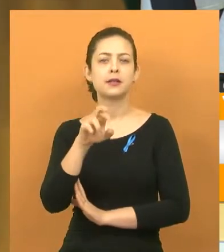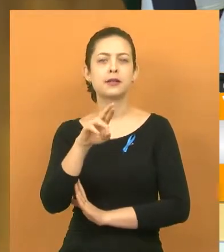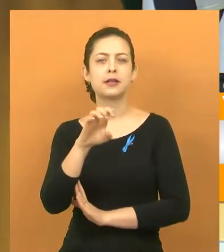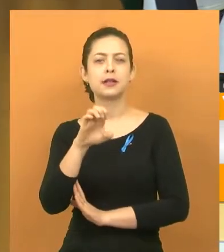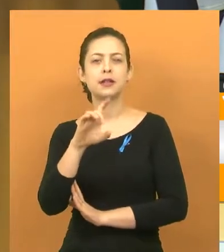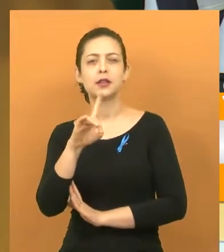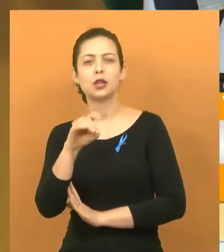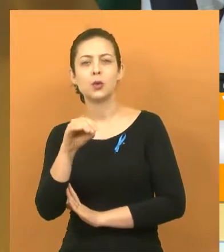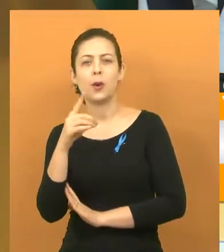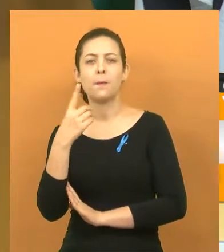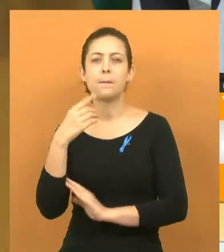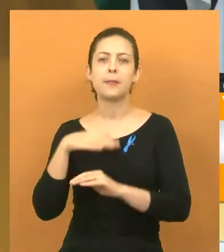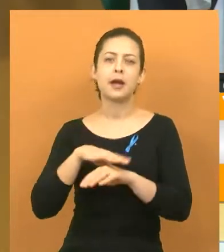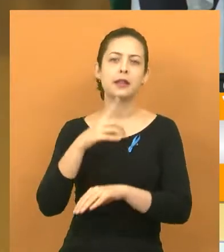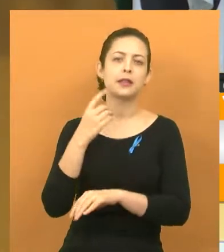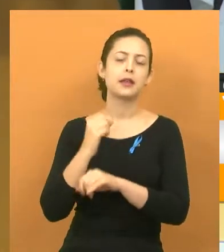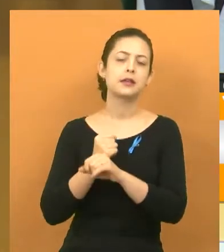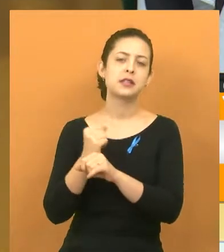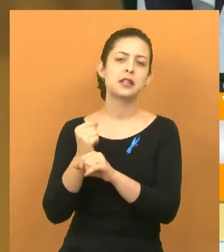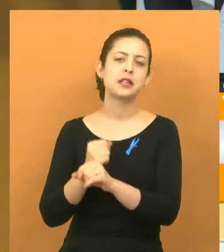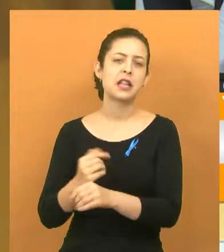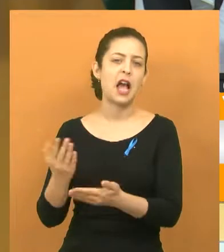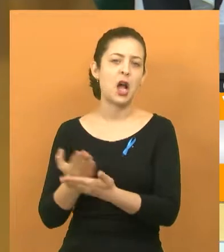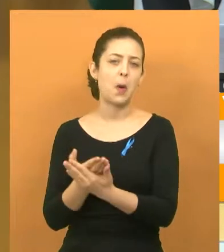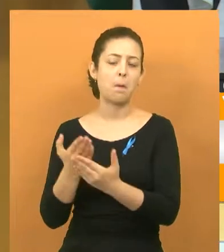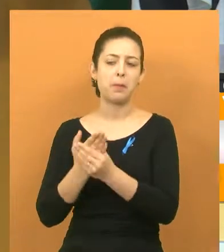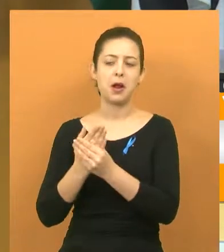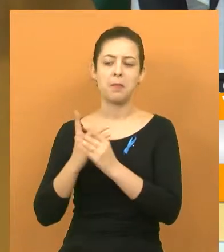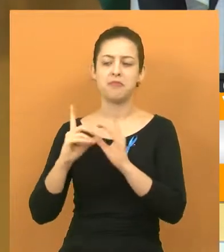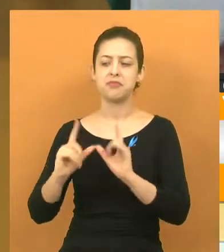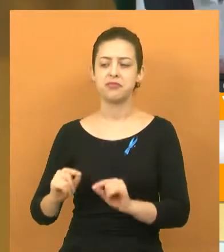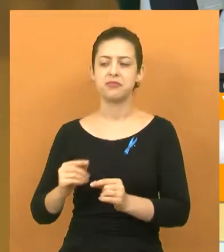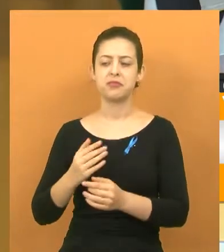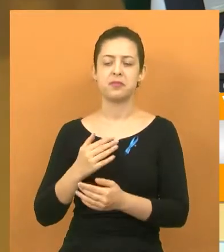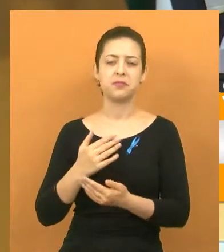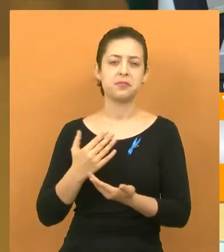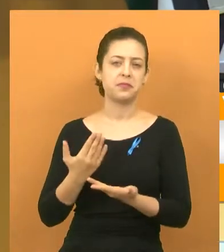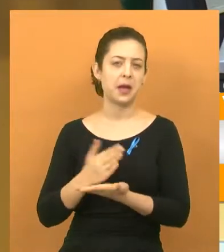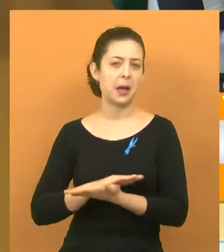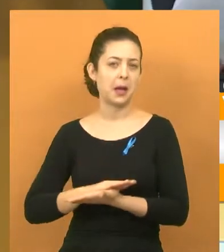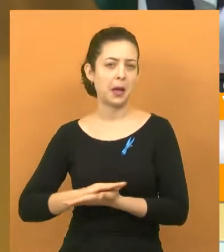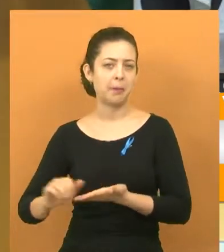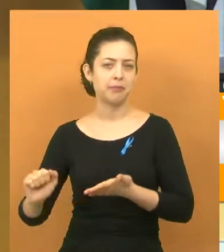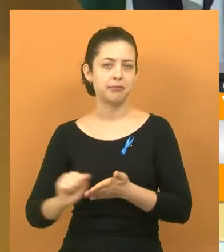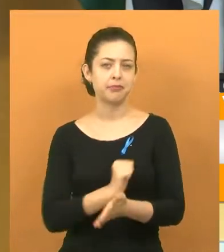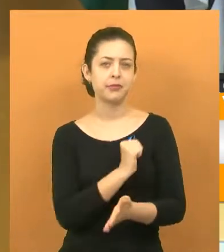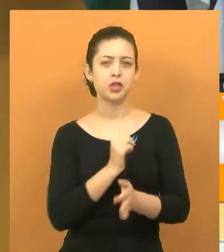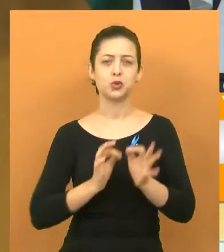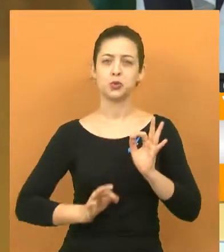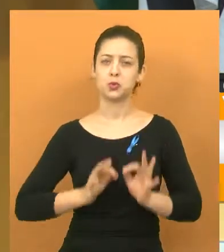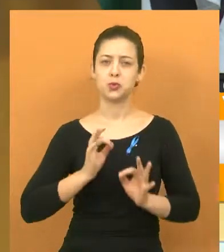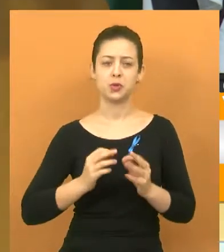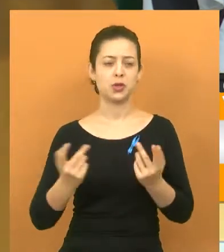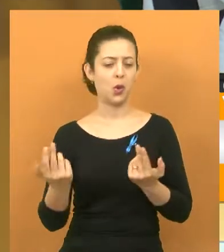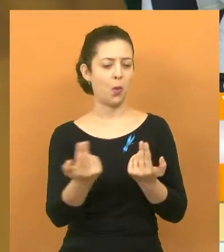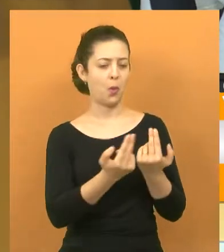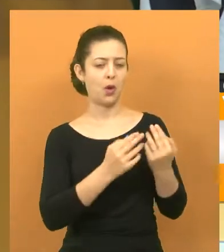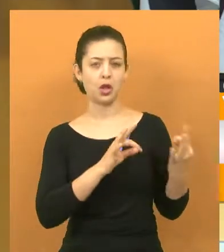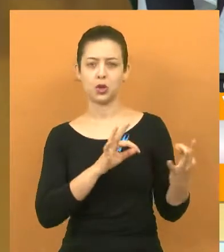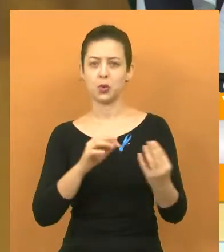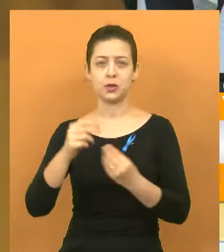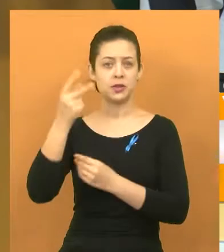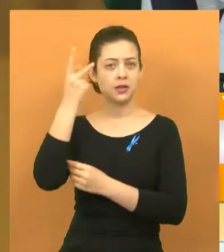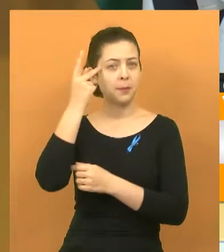10 anos, agora caducou. Então, é impressionante, e ninguém fala nada. Justiça, gente, é para todos, me desculpe, mas no estado